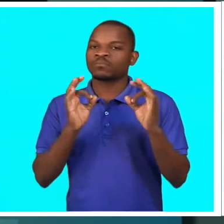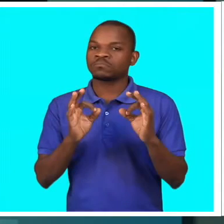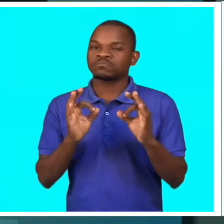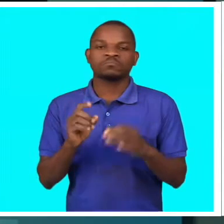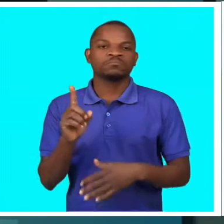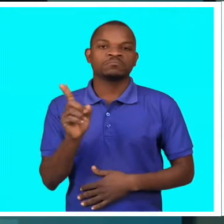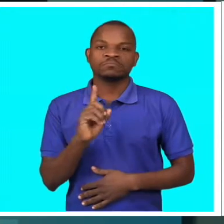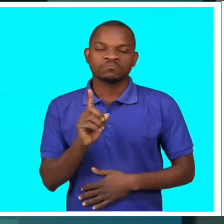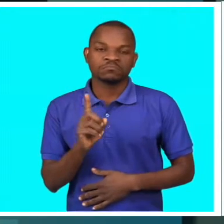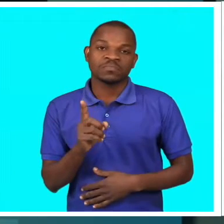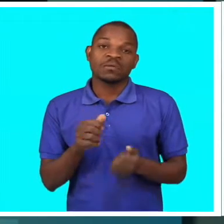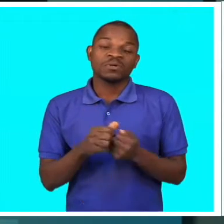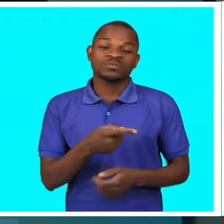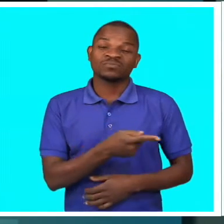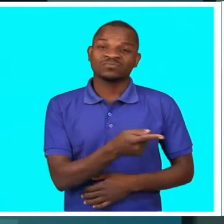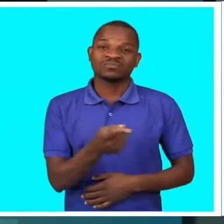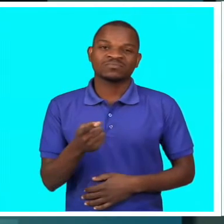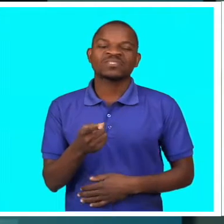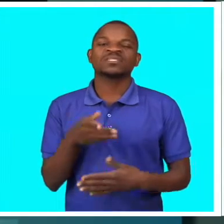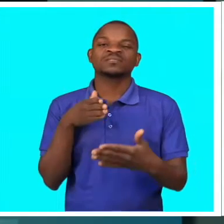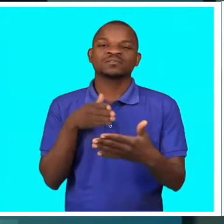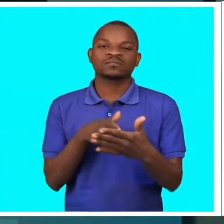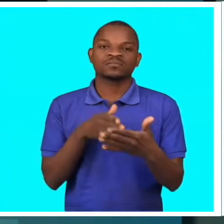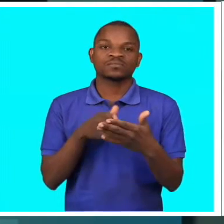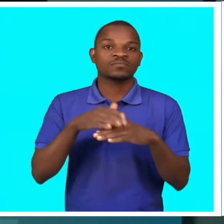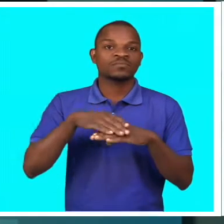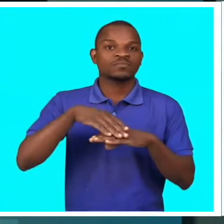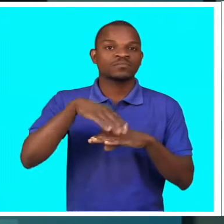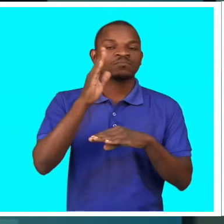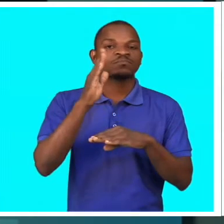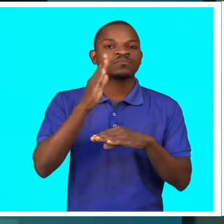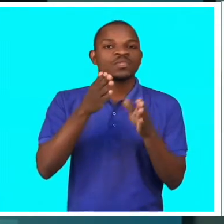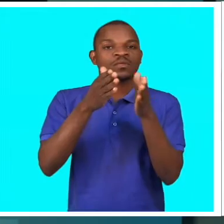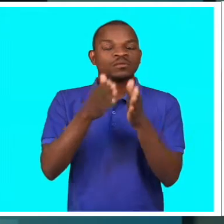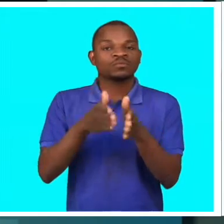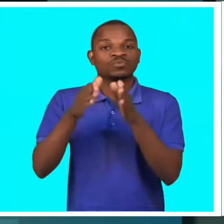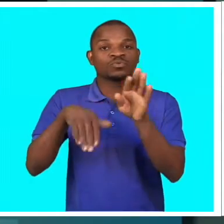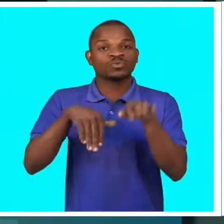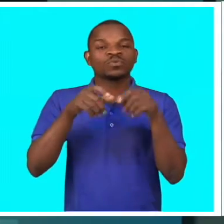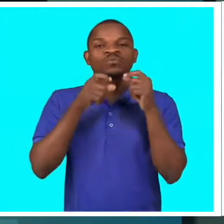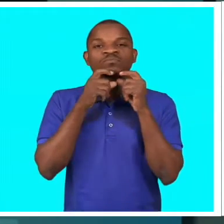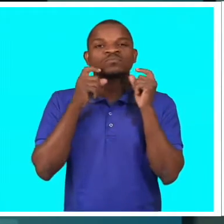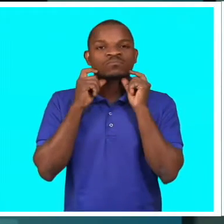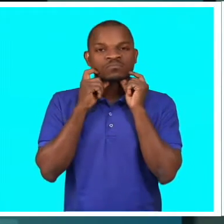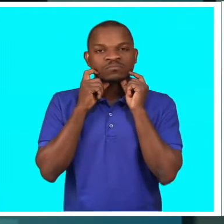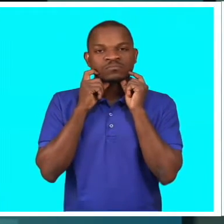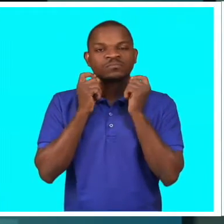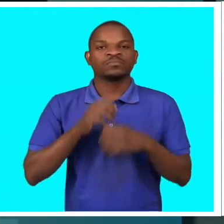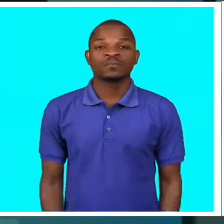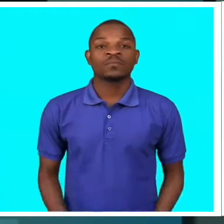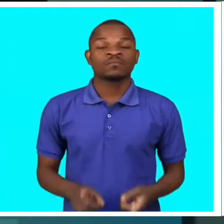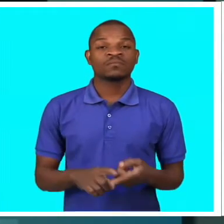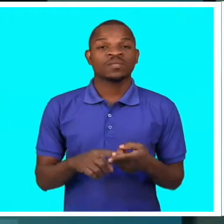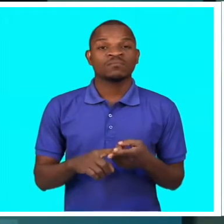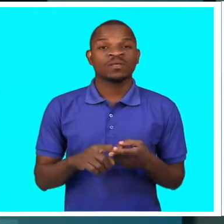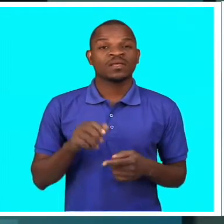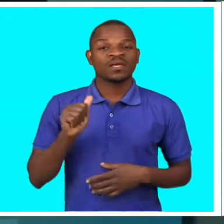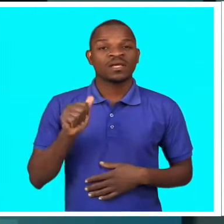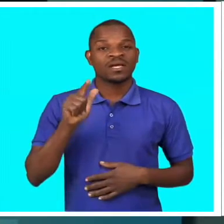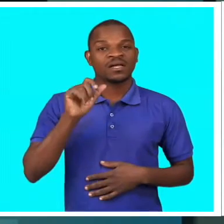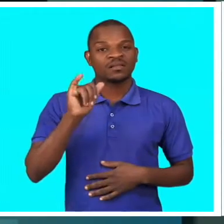saber posicionar dentro do campo. Isto tudo são grandes problemas que o jogador moçambicano tem quando tem que sair. A Sam